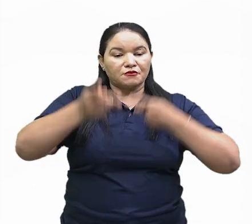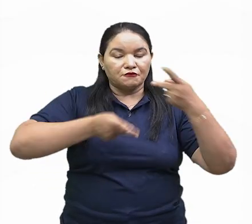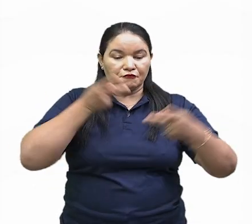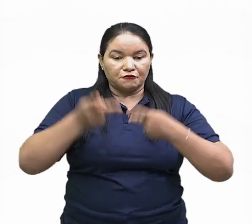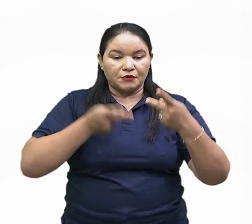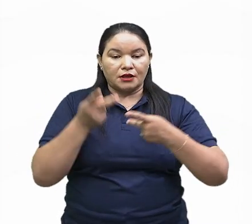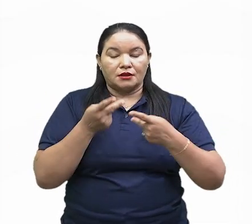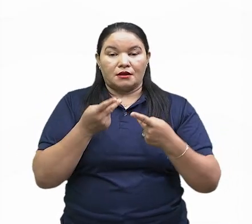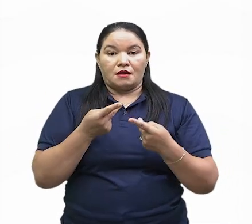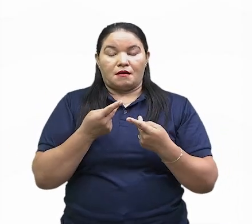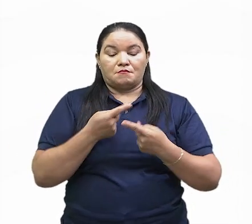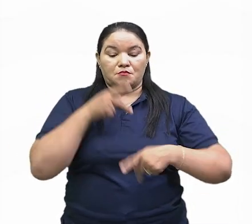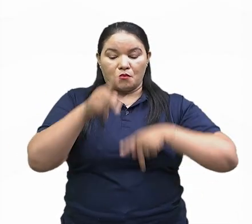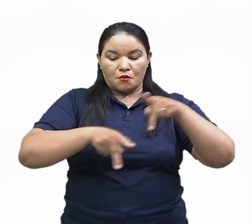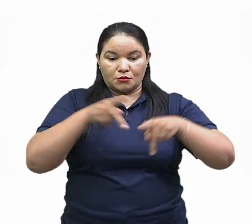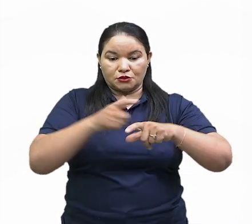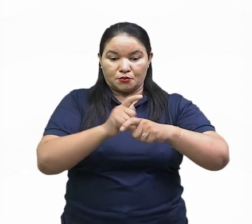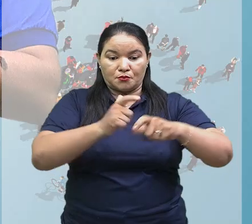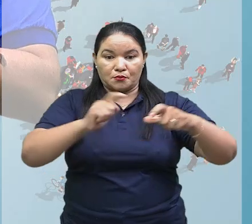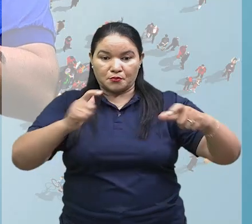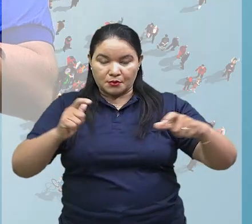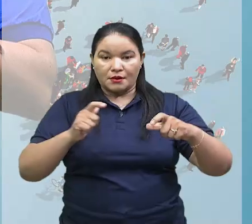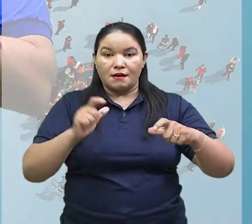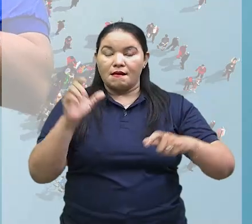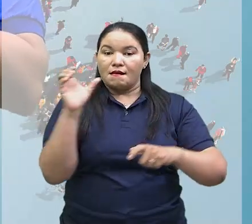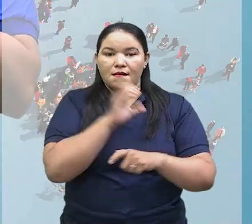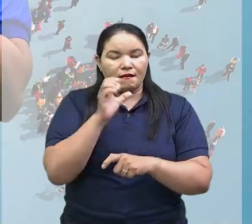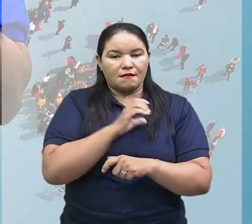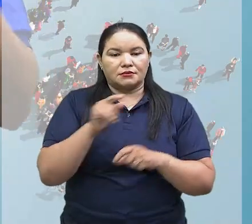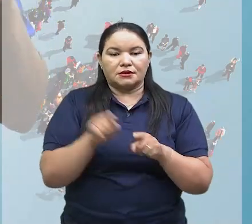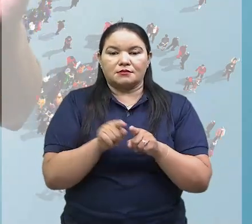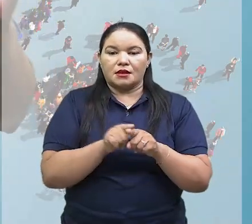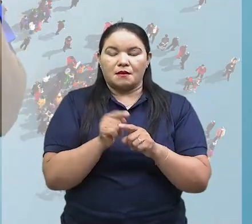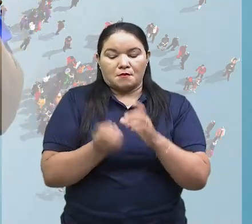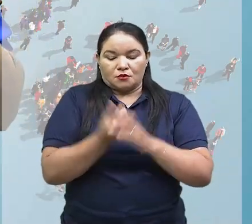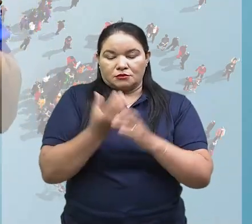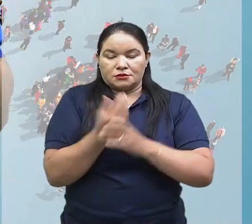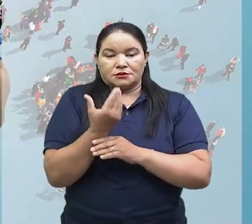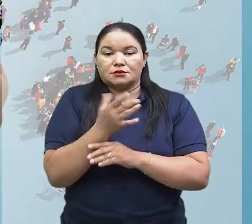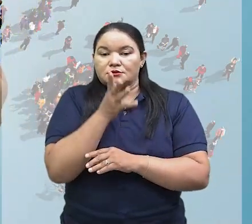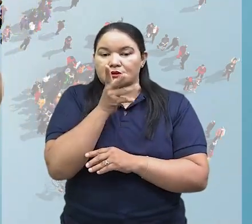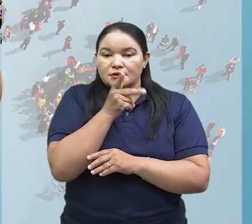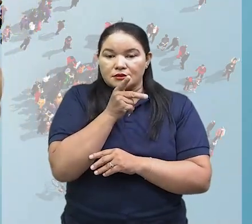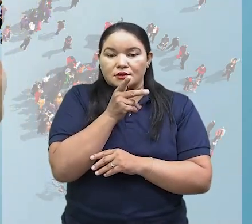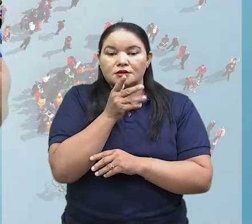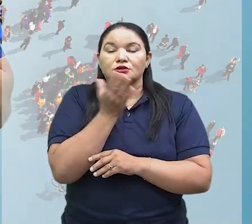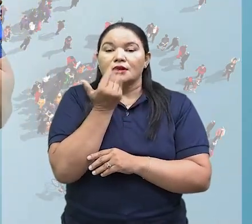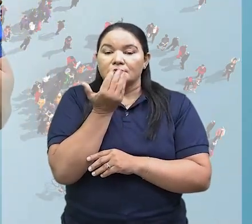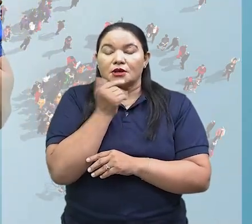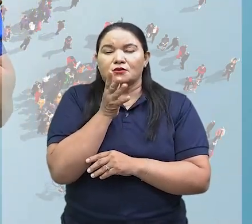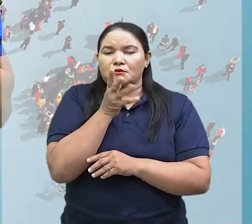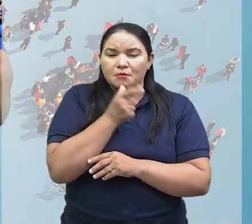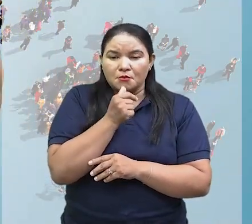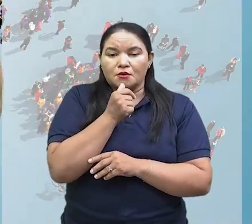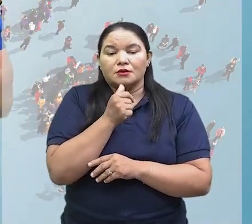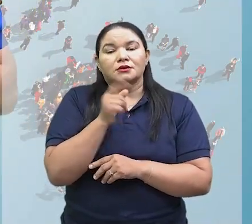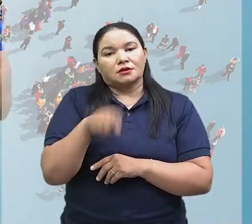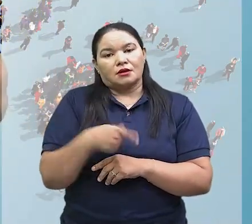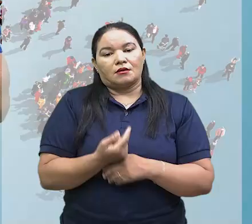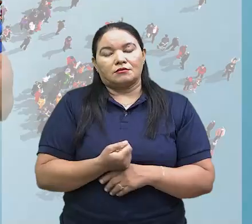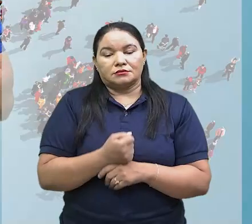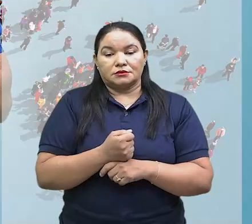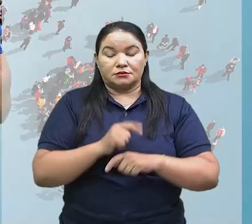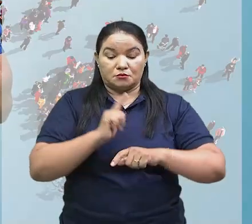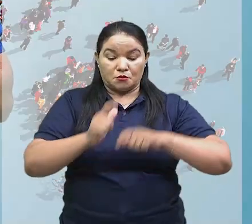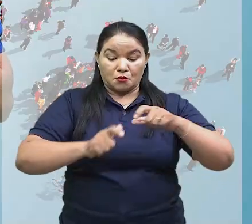população cresce mais do que a produção de alimentos, então aí era quase impossível, né, ter uma continuidade desse